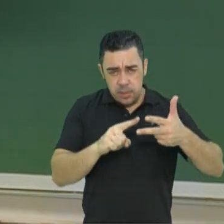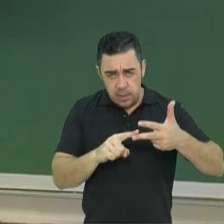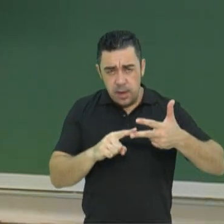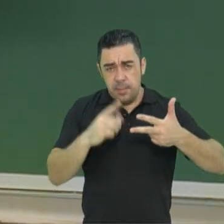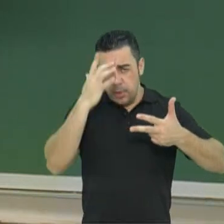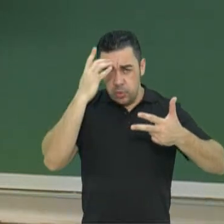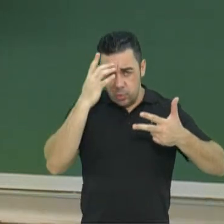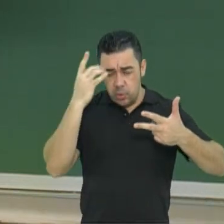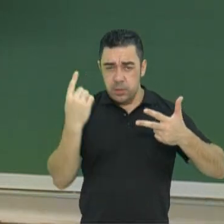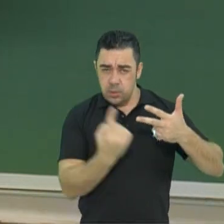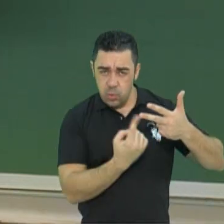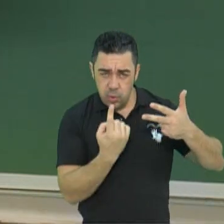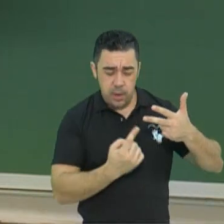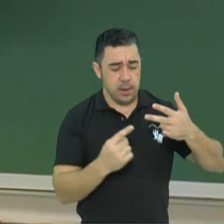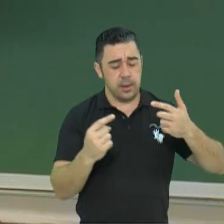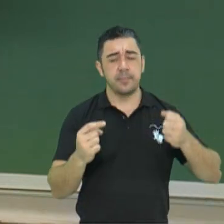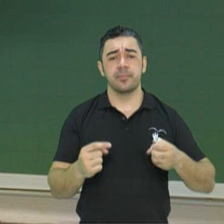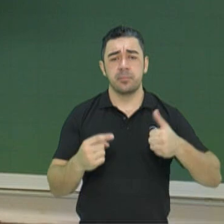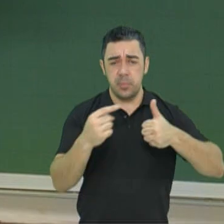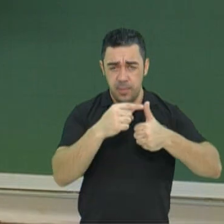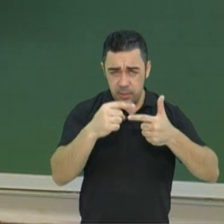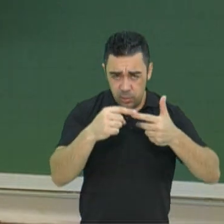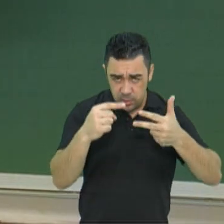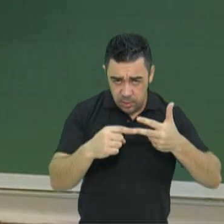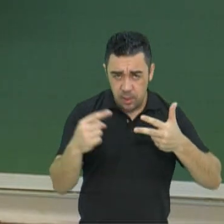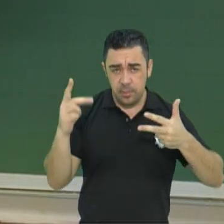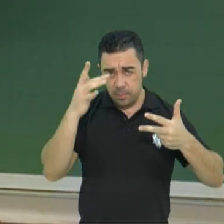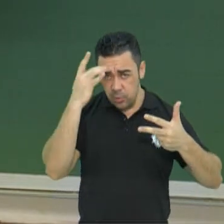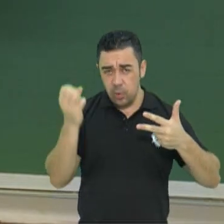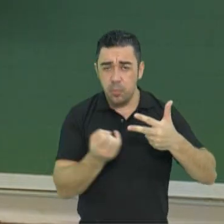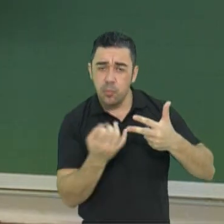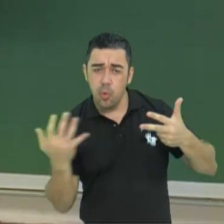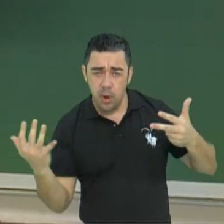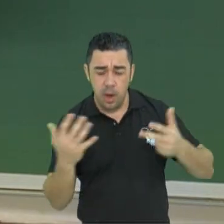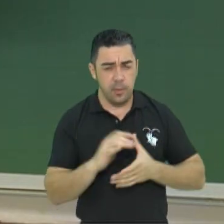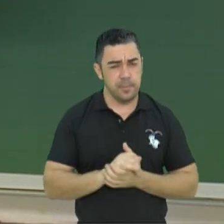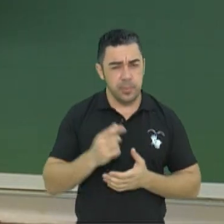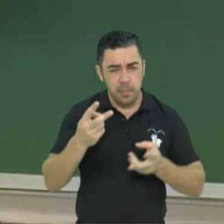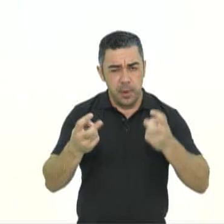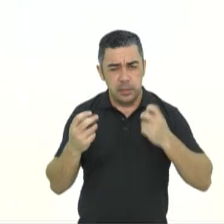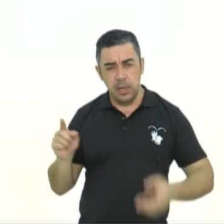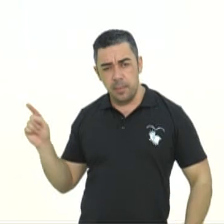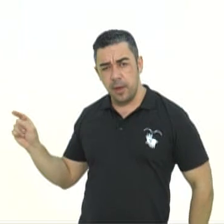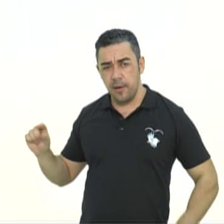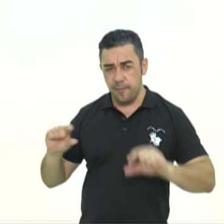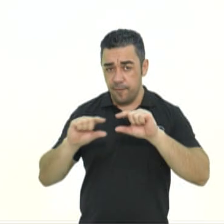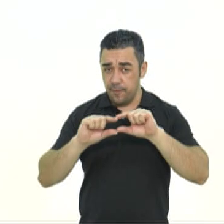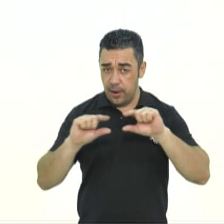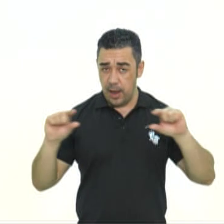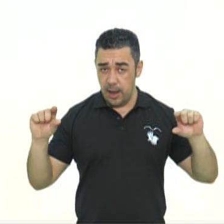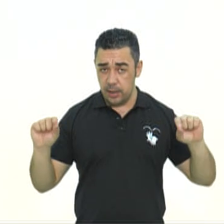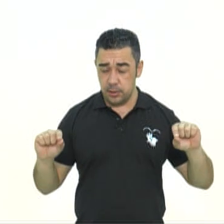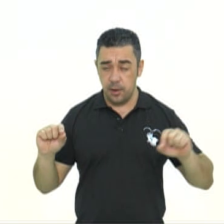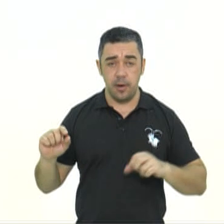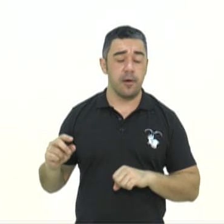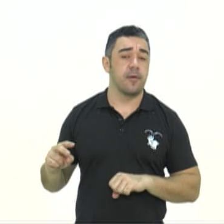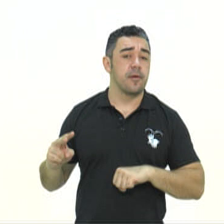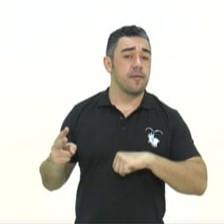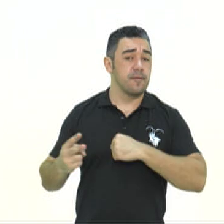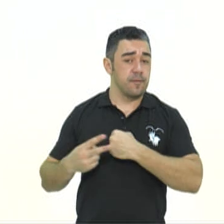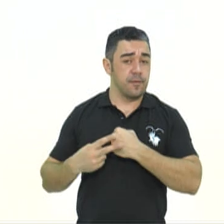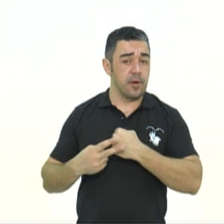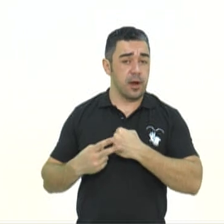primeira, segunda e terceira pessoa do plural, certo? Então, observe essa frase aqui. Então, eu marquei aqui o verbo ter.